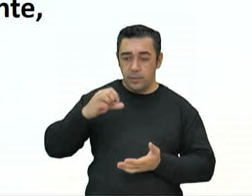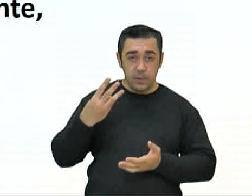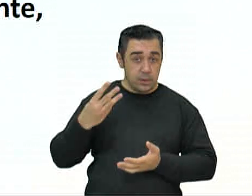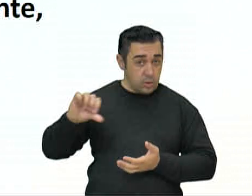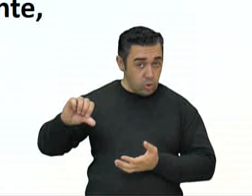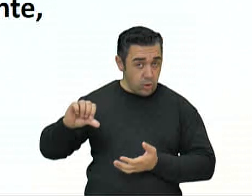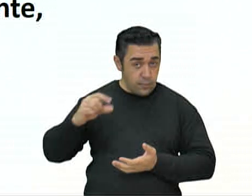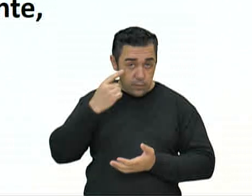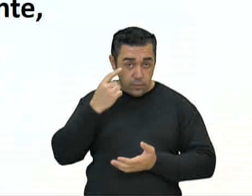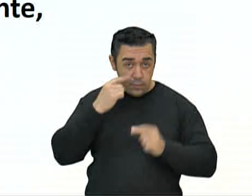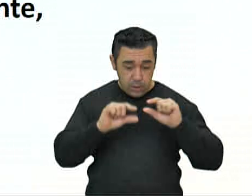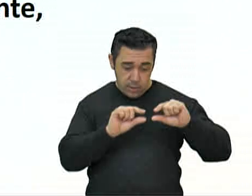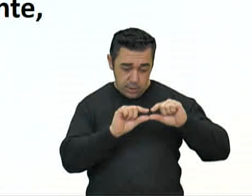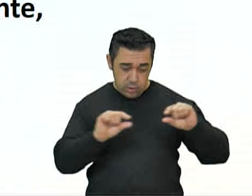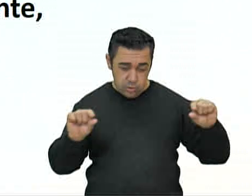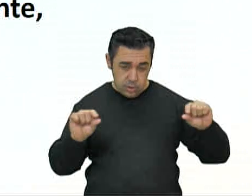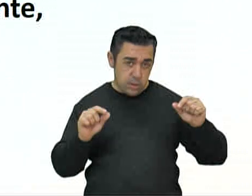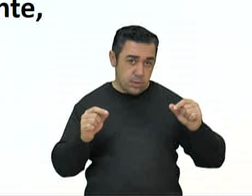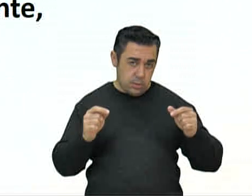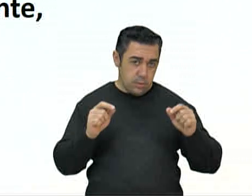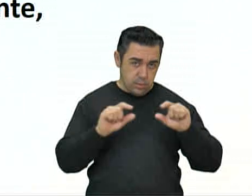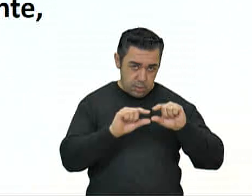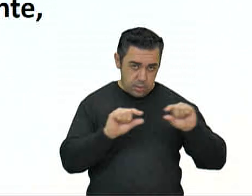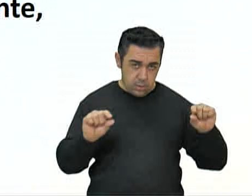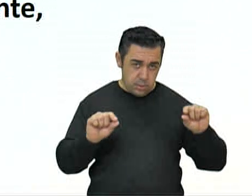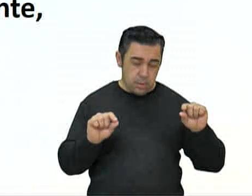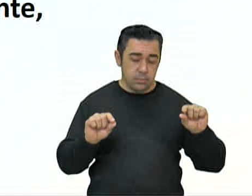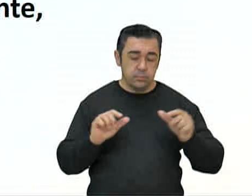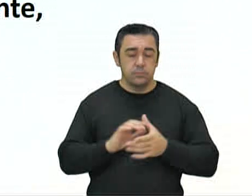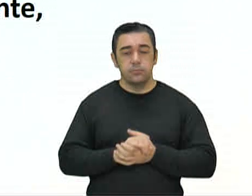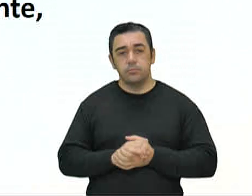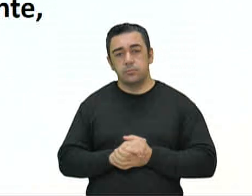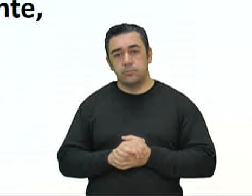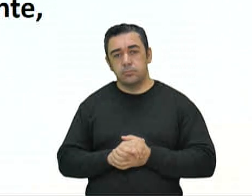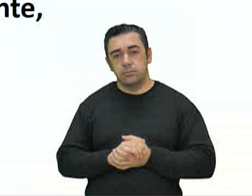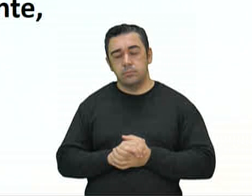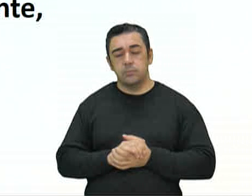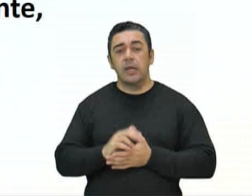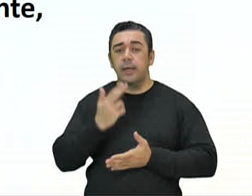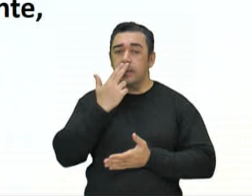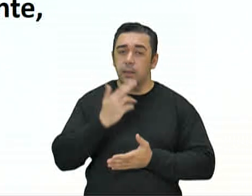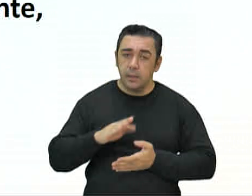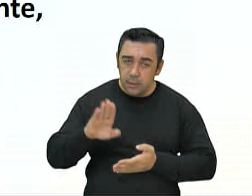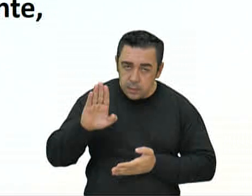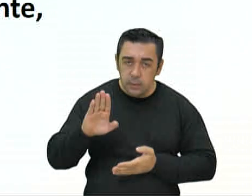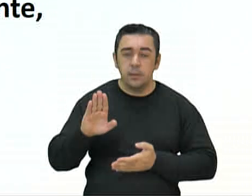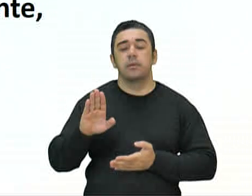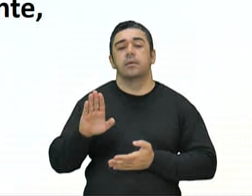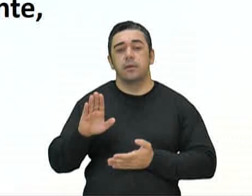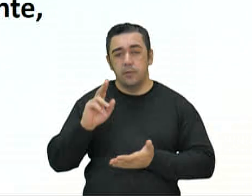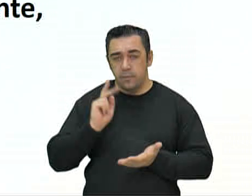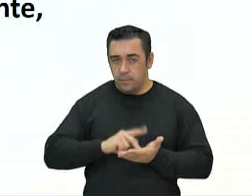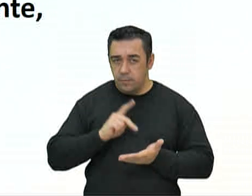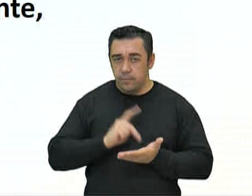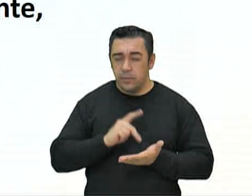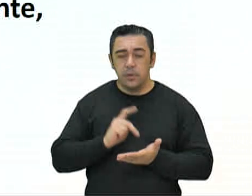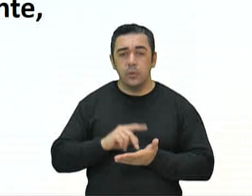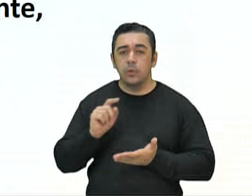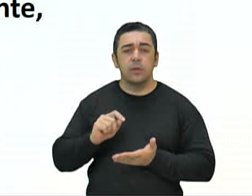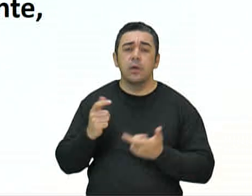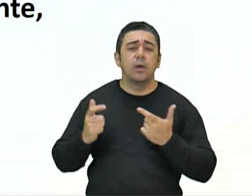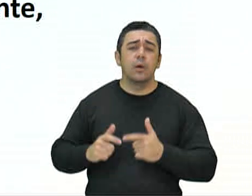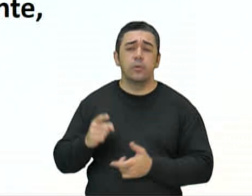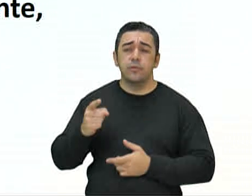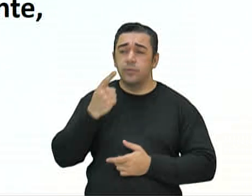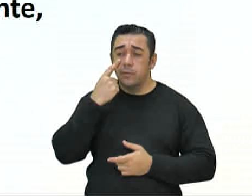e na legenda aqui embaixo está escrito: Senhor Hitler, honestamente, senhor Hitler, onde o